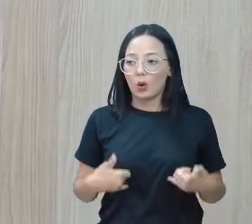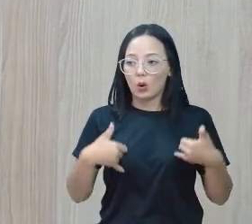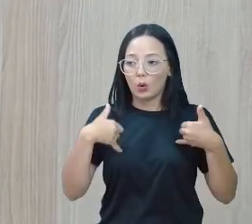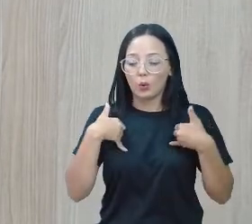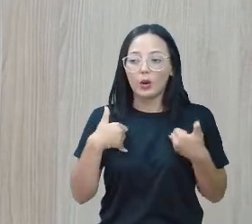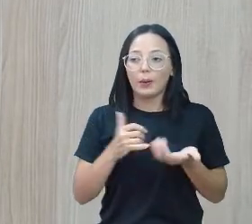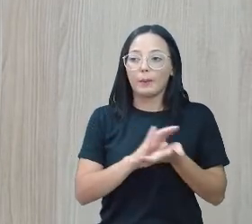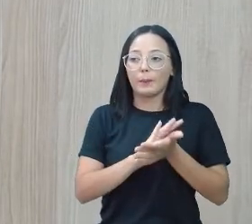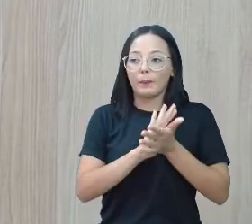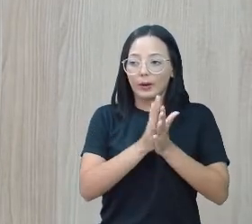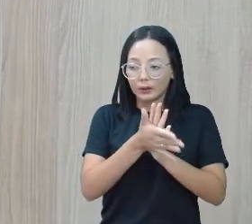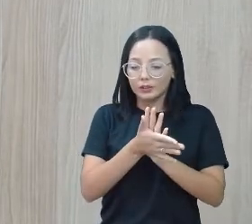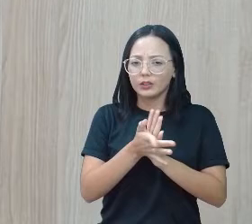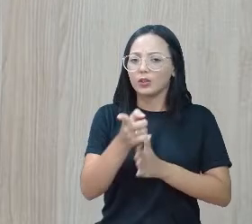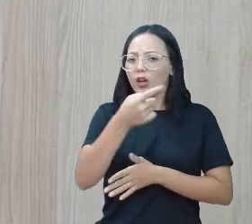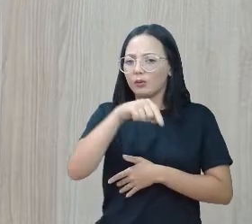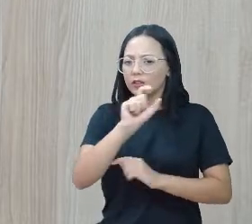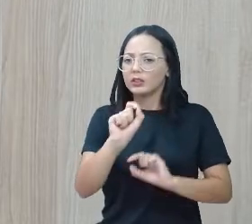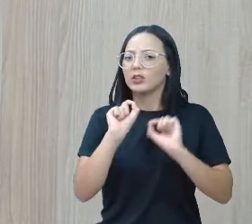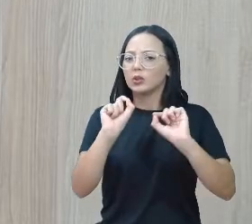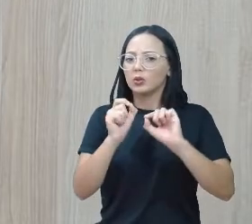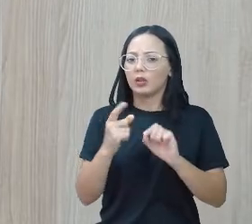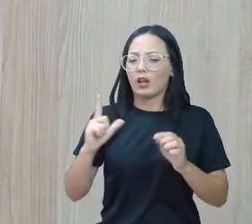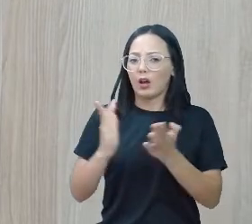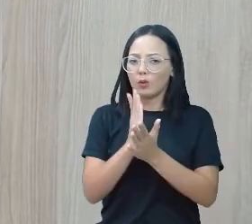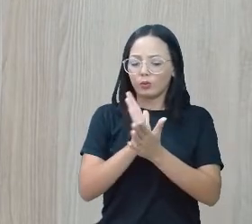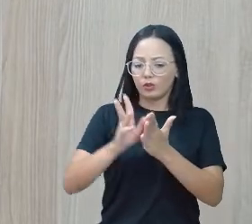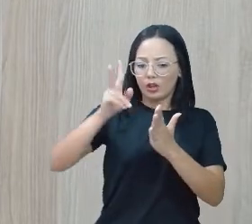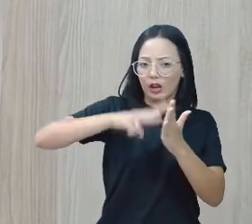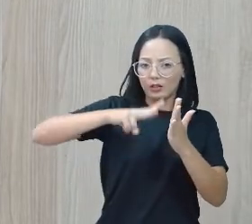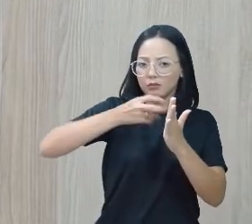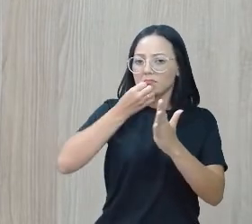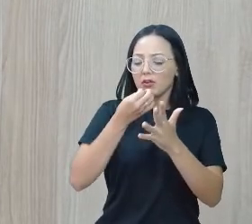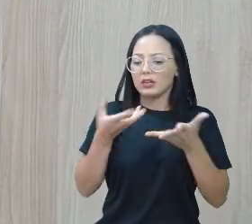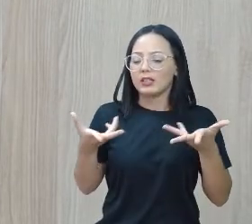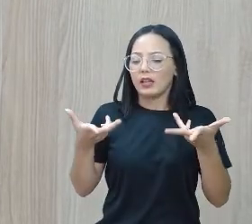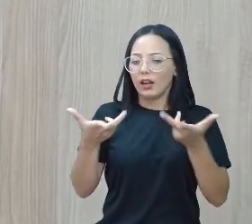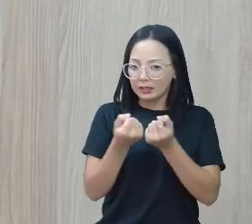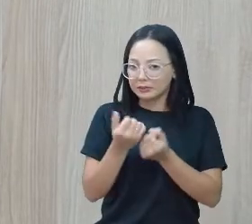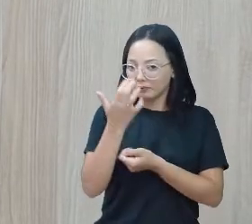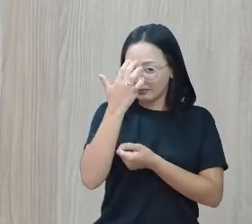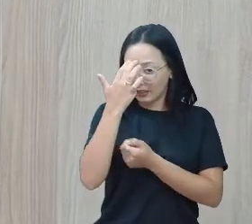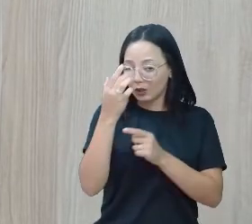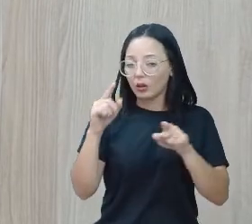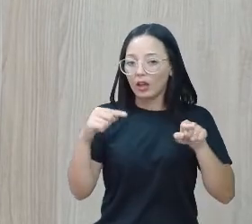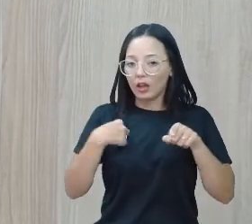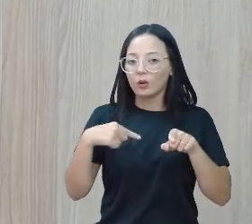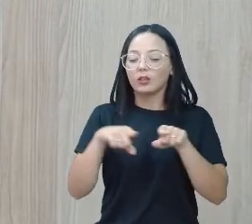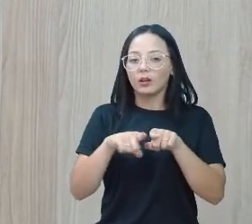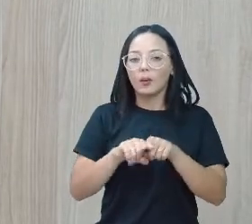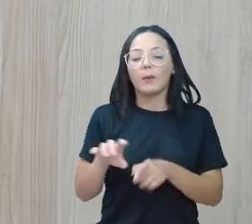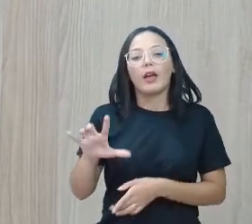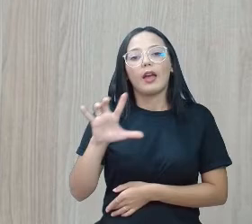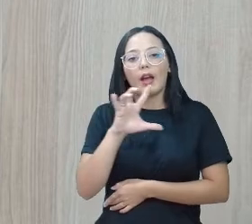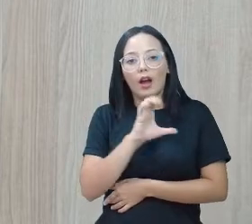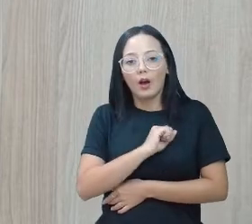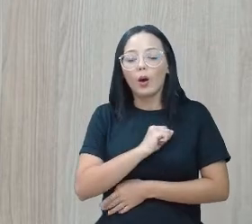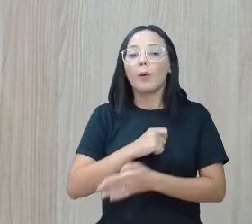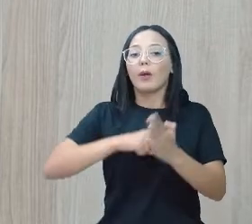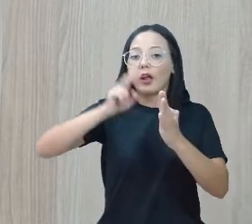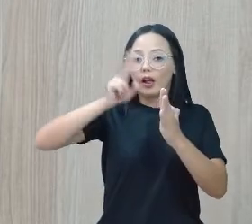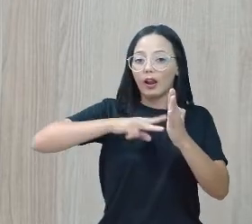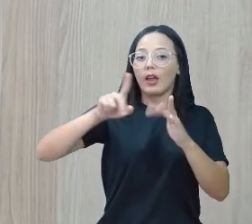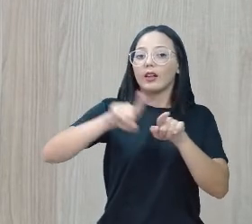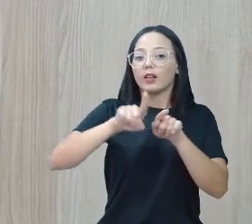Jane Austen. Vocês estão com umas leituras assim excelentes. Inclusive, também amo, inclusive, leia Jane Austen,